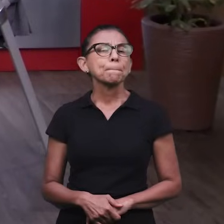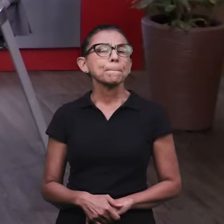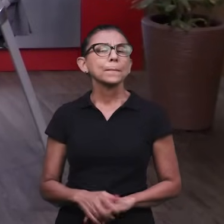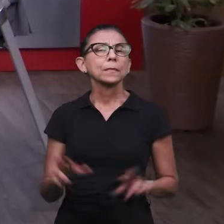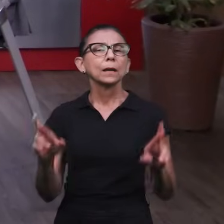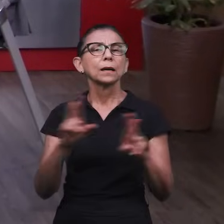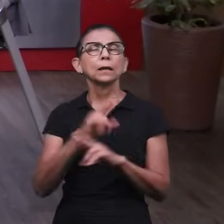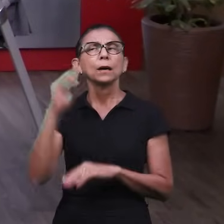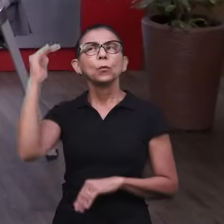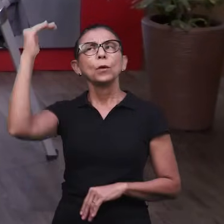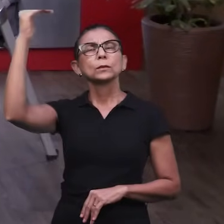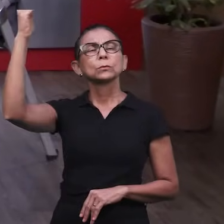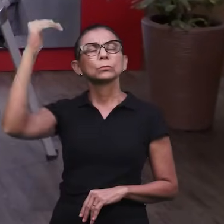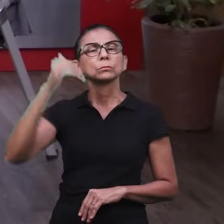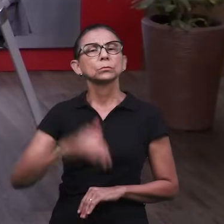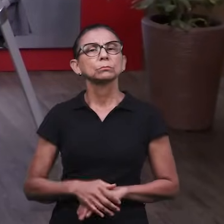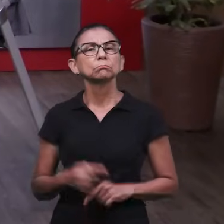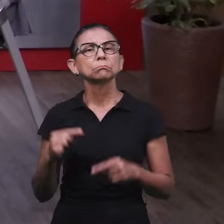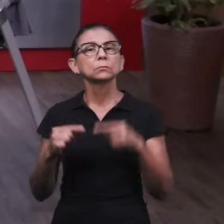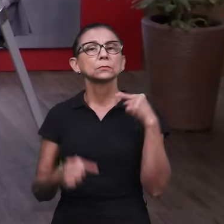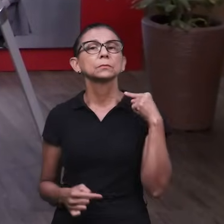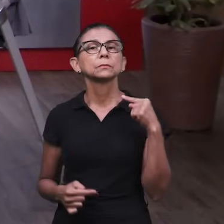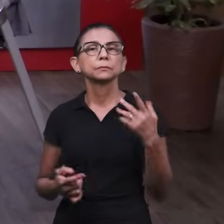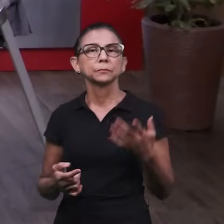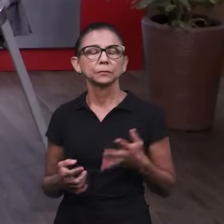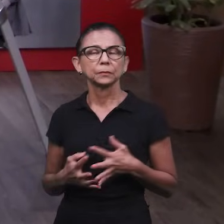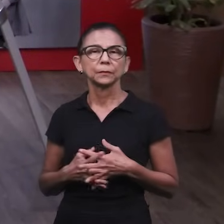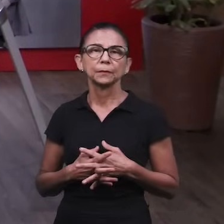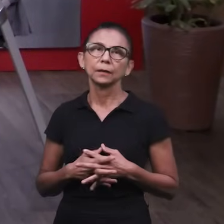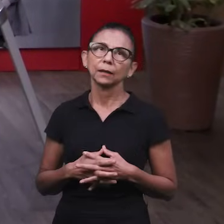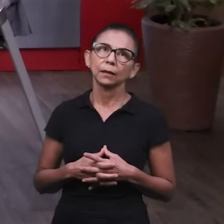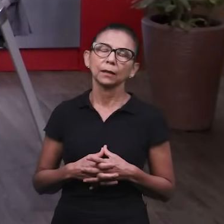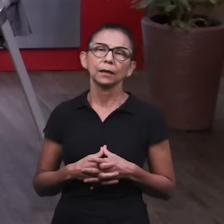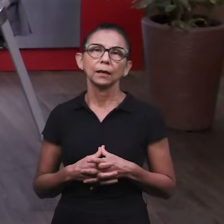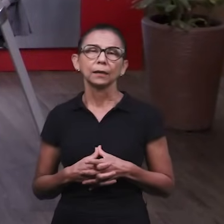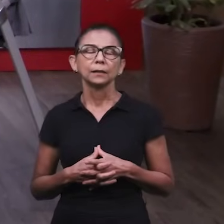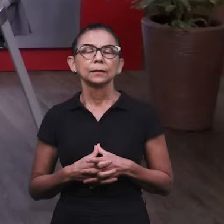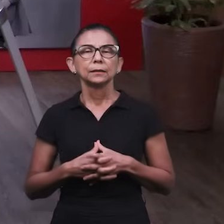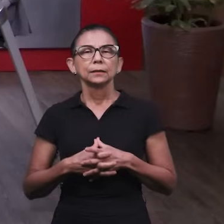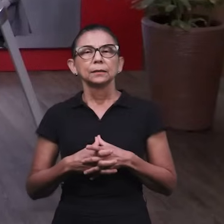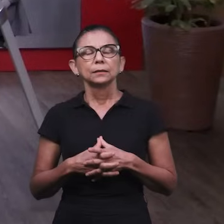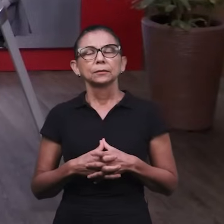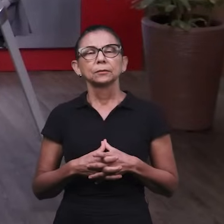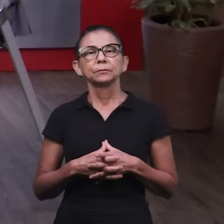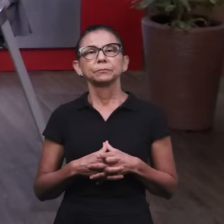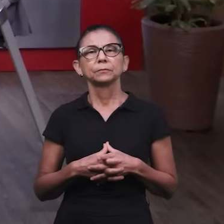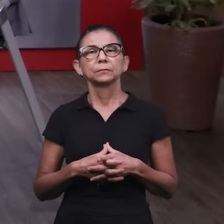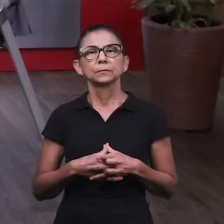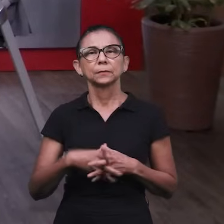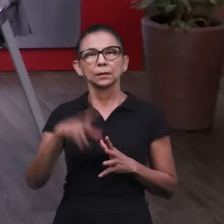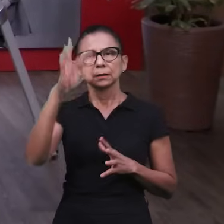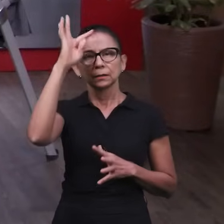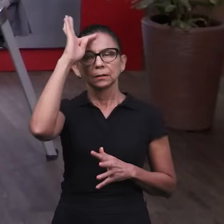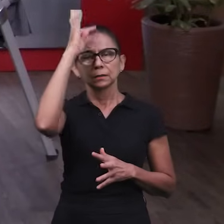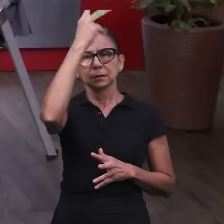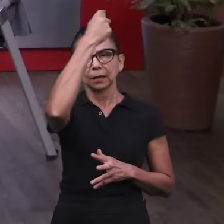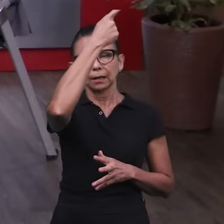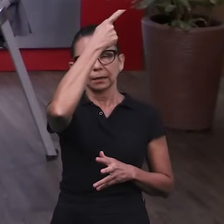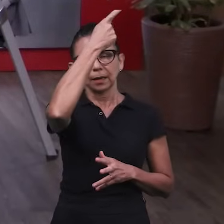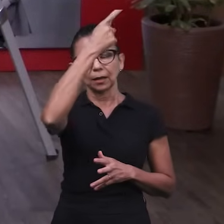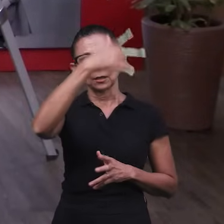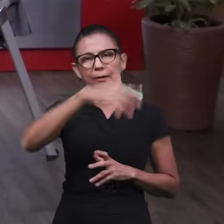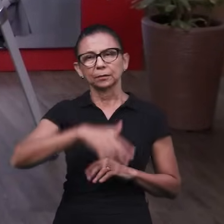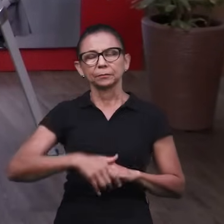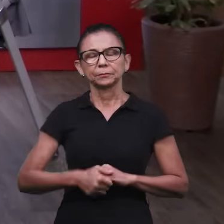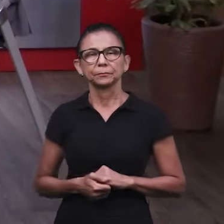os principais desafios enfrentados, né? No caso de TDAH, pessoas adultas quando vão para